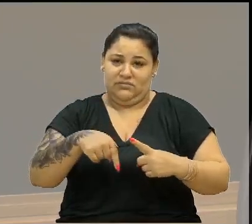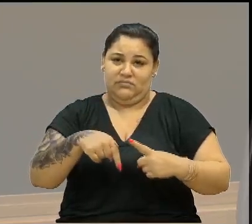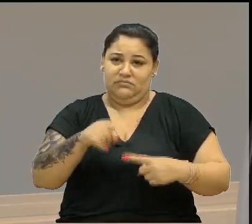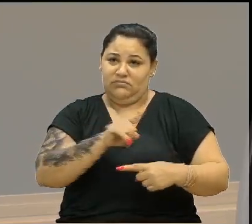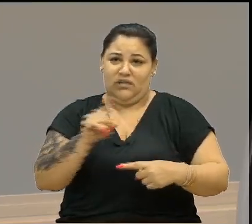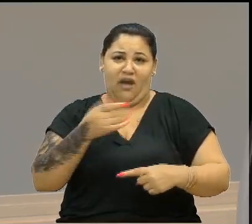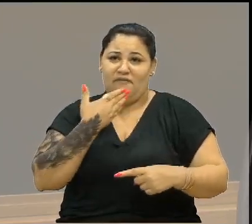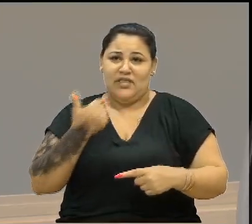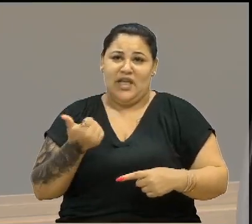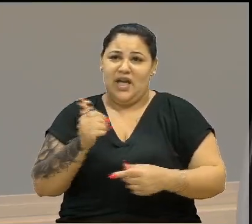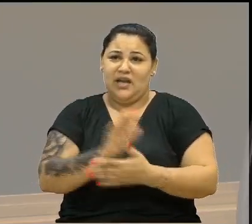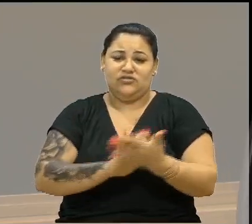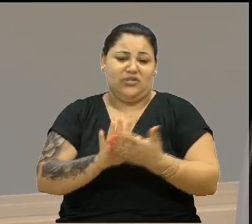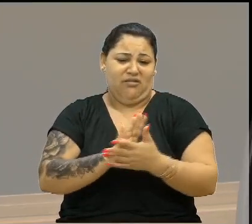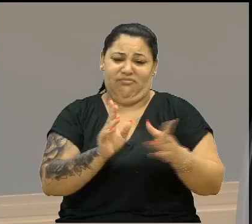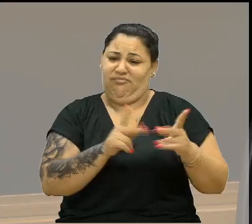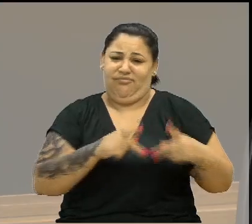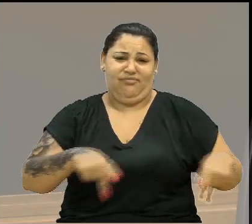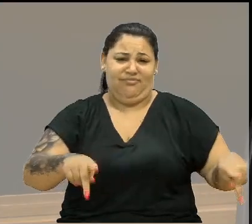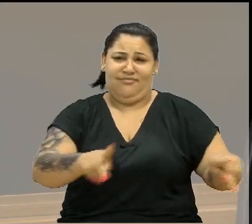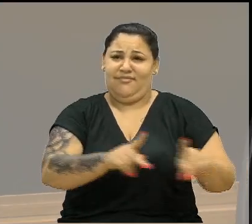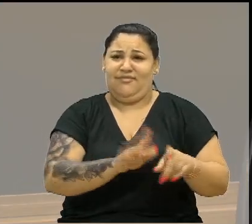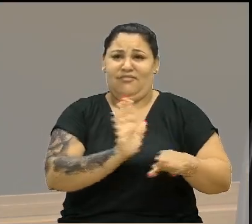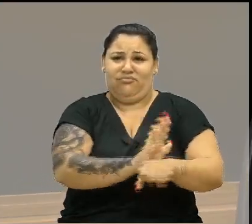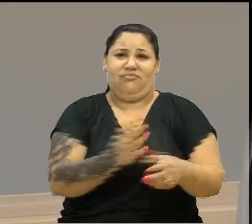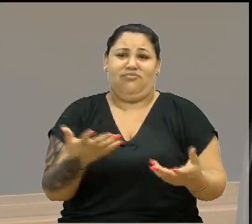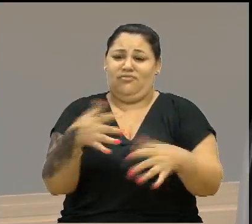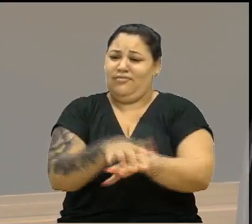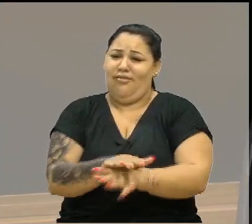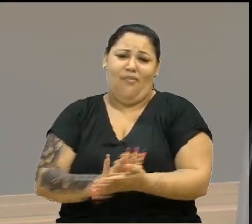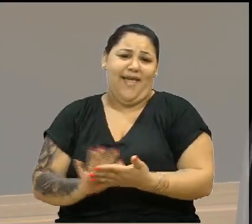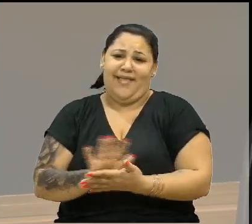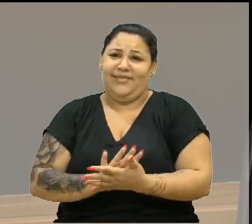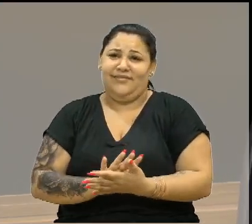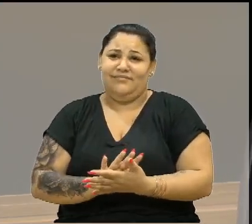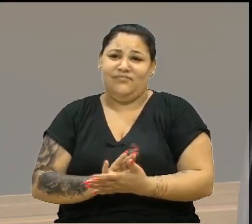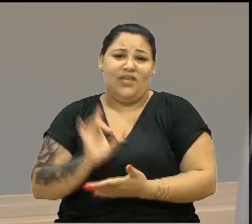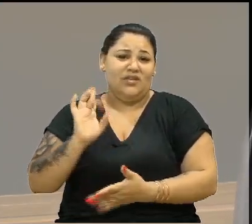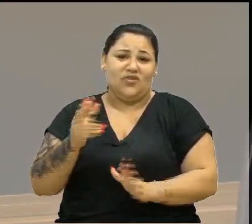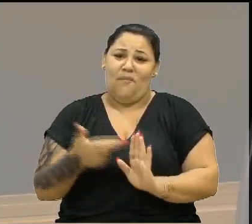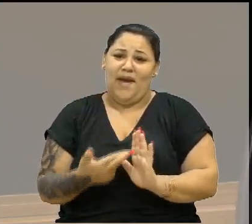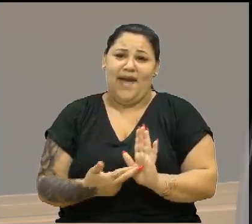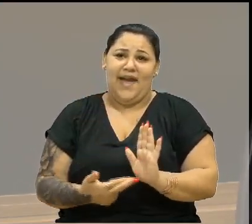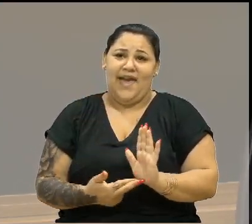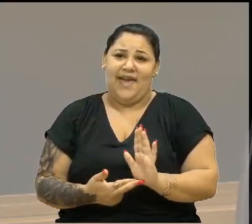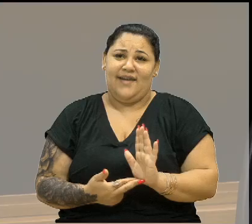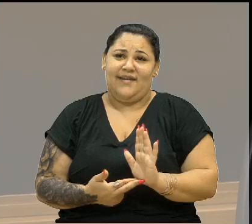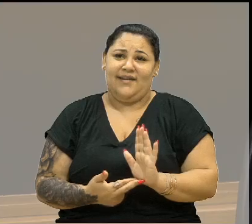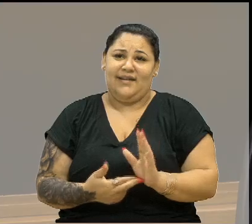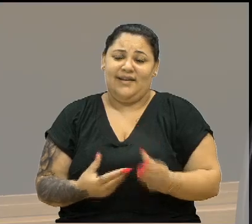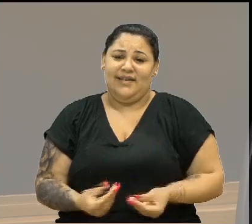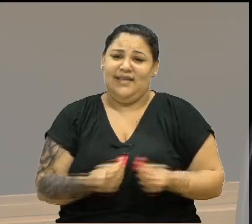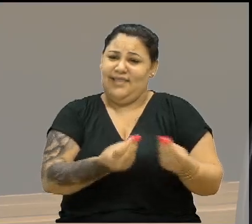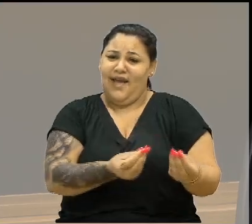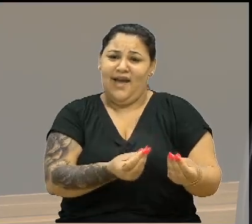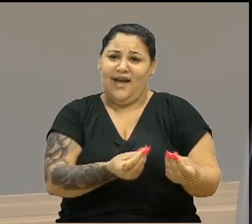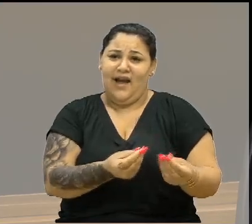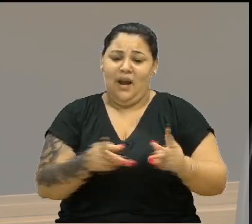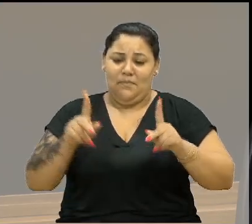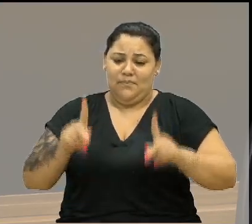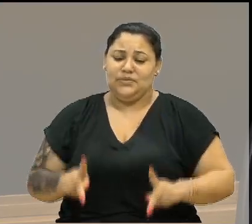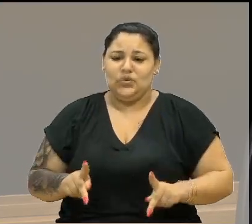beneficia população, inclusão, nada disso. É uma regulamentação que coloca a pessoa,